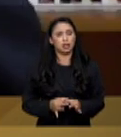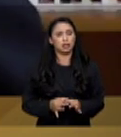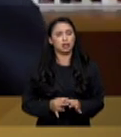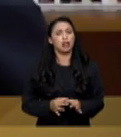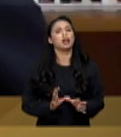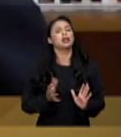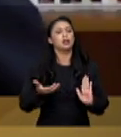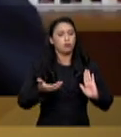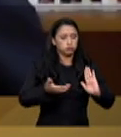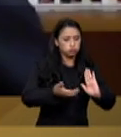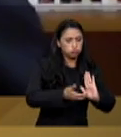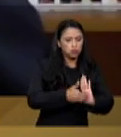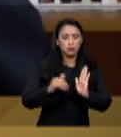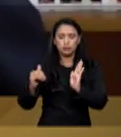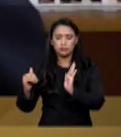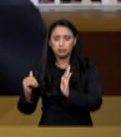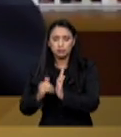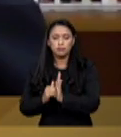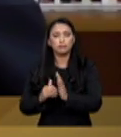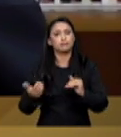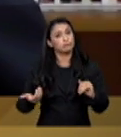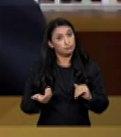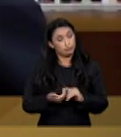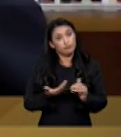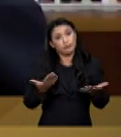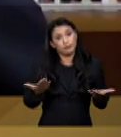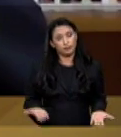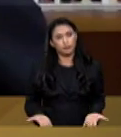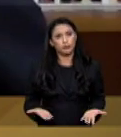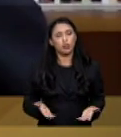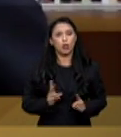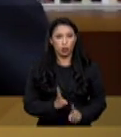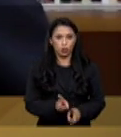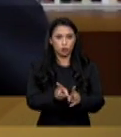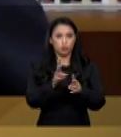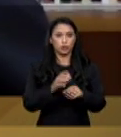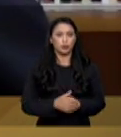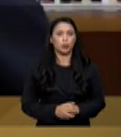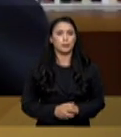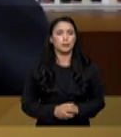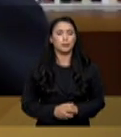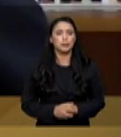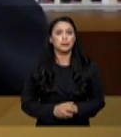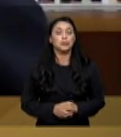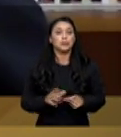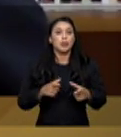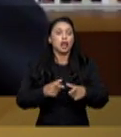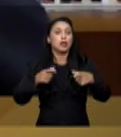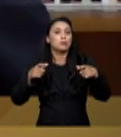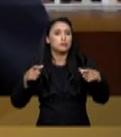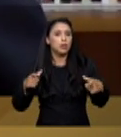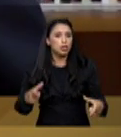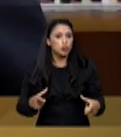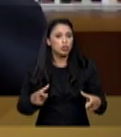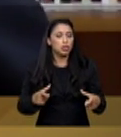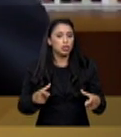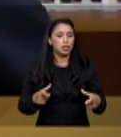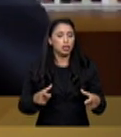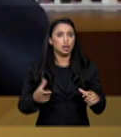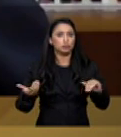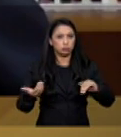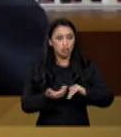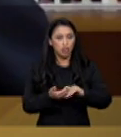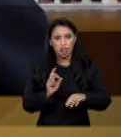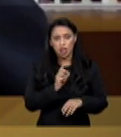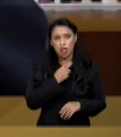das casas do Congresso Nacional. Prossegue o ministro Celso. A maioria legislativa não pode frustrar